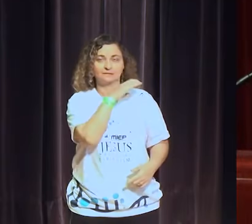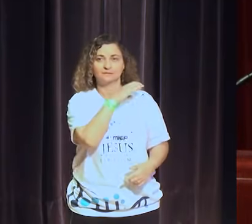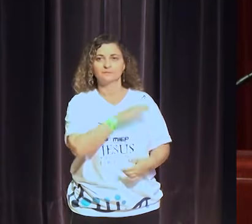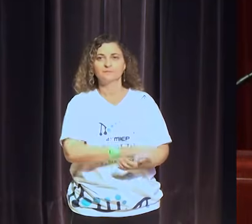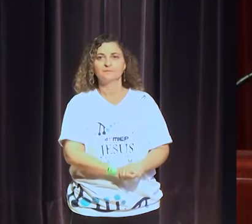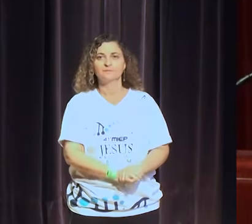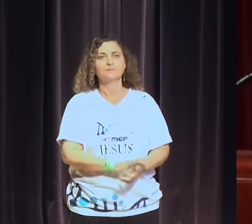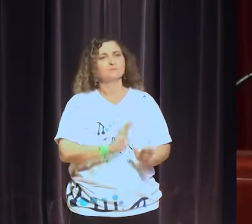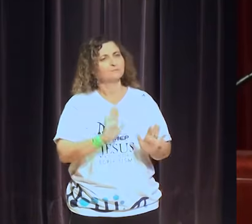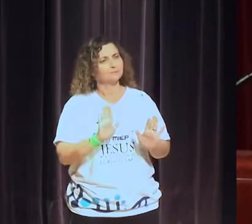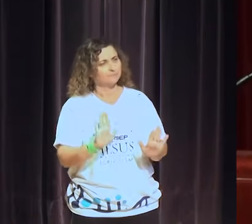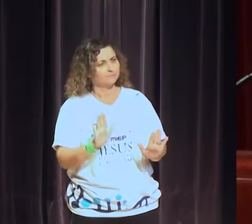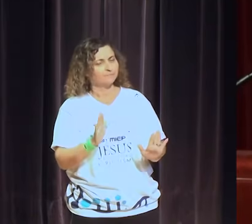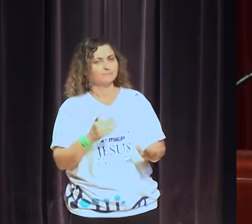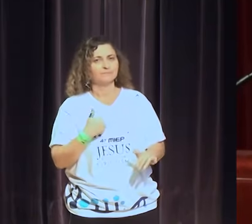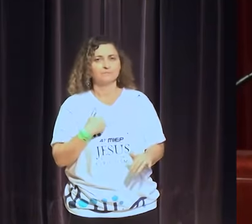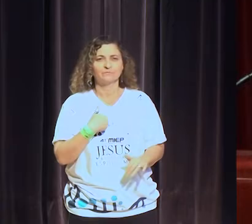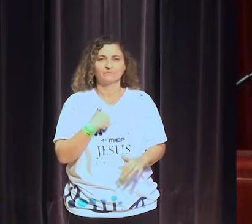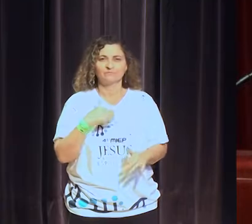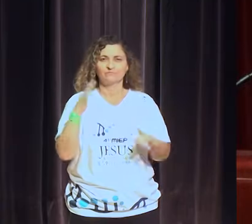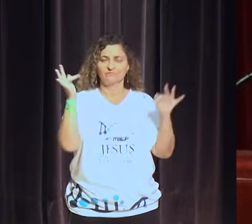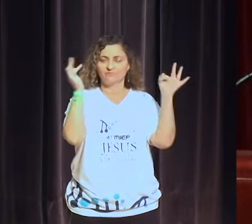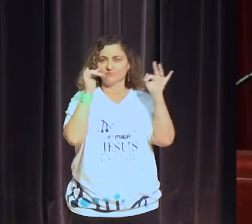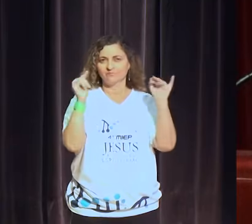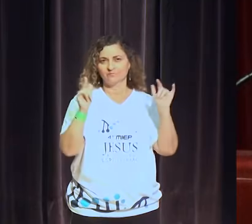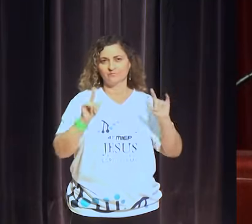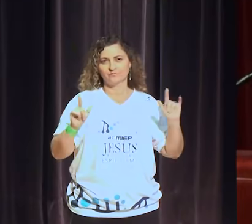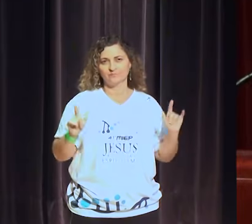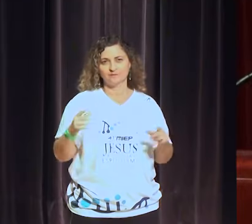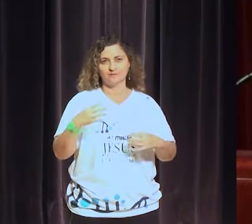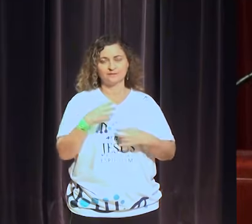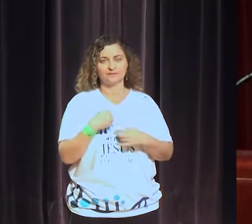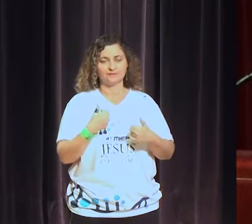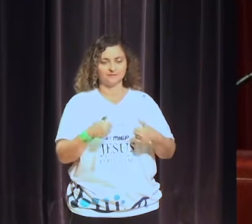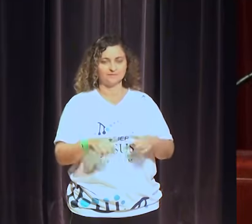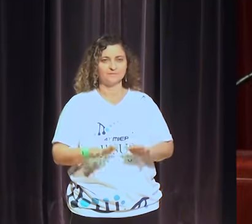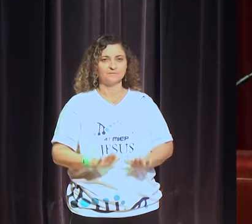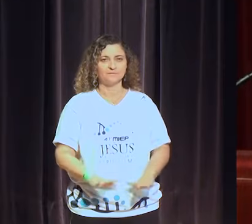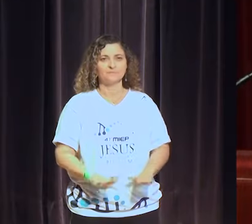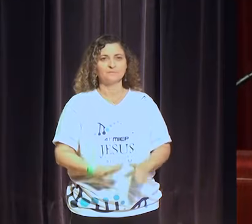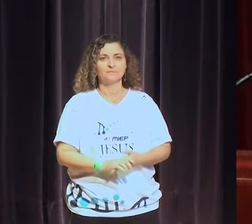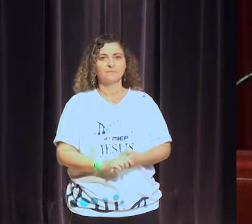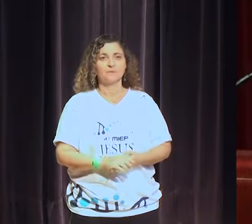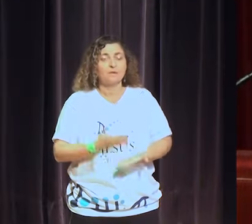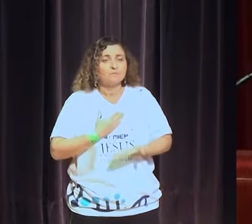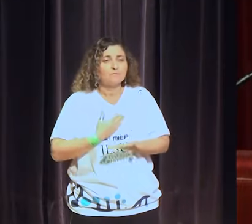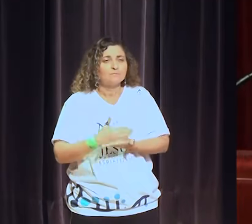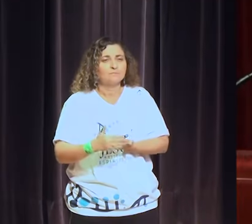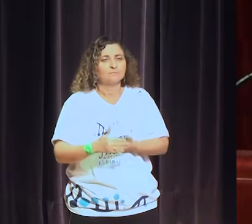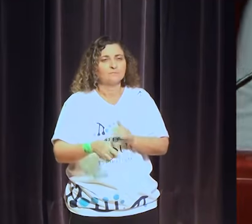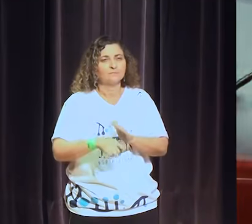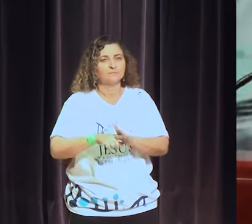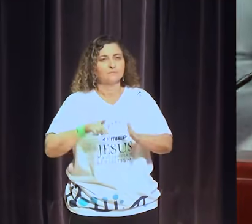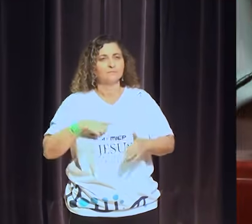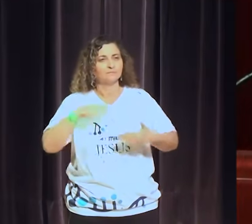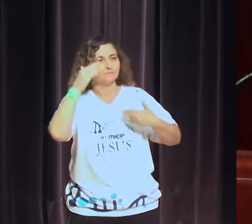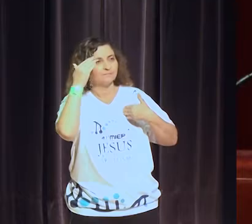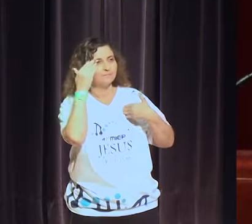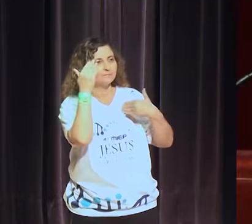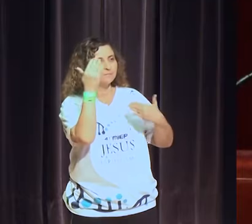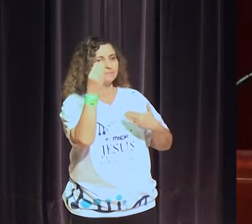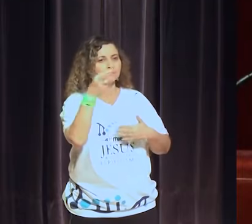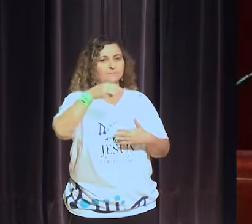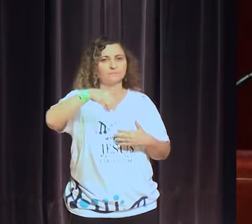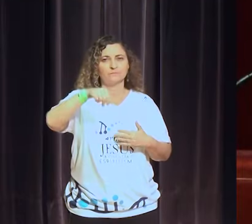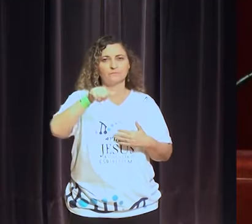mas muito feliz de estar aqui. Eu queria só iniciar fazendo um agradecimento à Mayara,